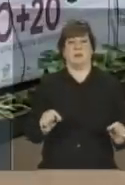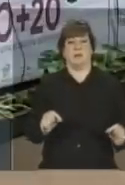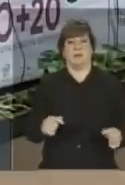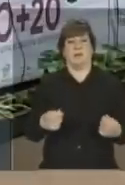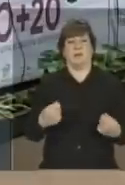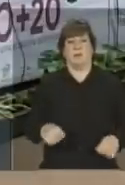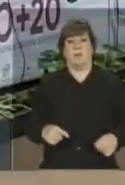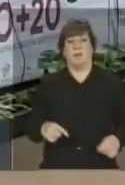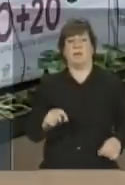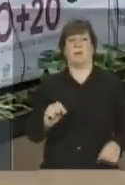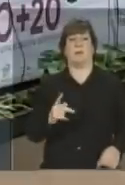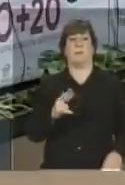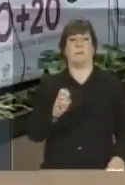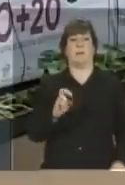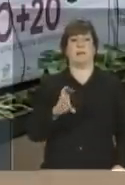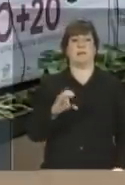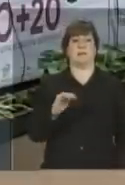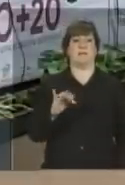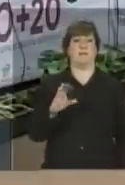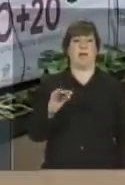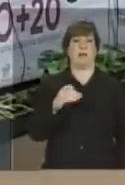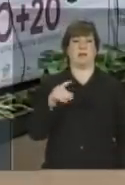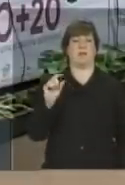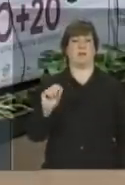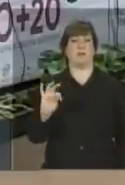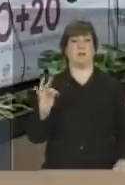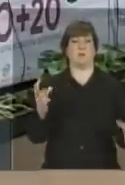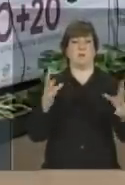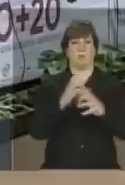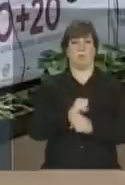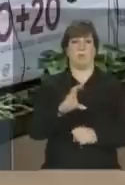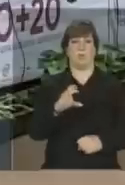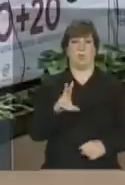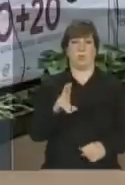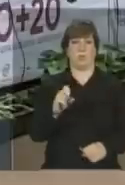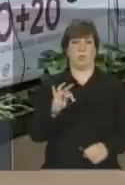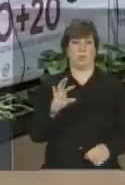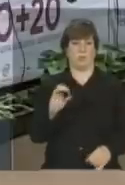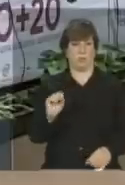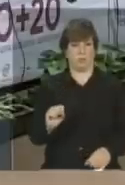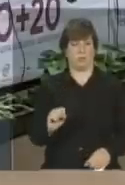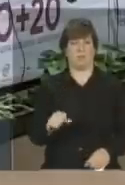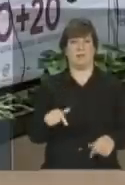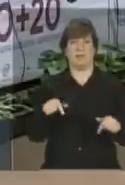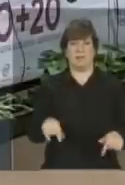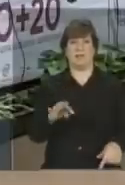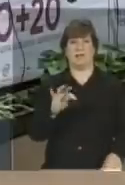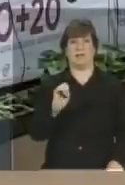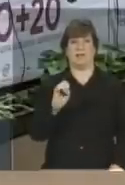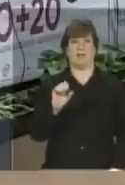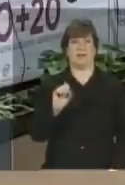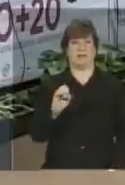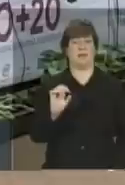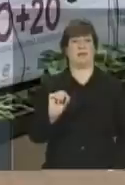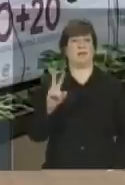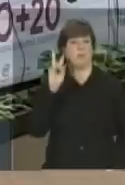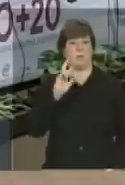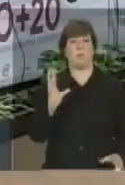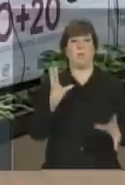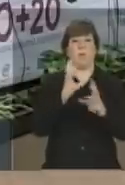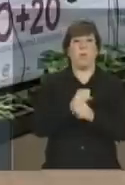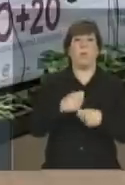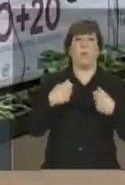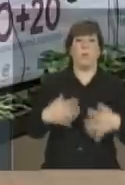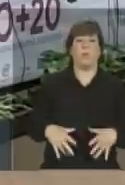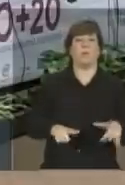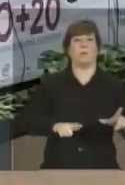precificação dos custos sociais, econômicos e ambientais. Isso é uma tese sem consenso, mas é o custo de agir e o